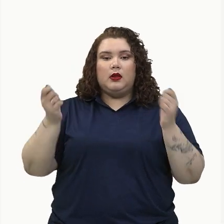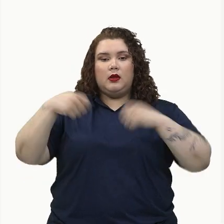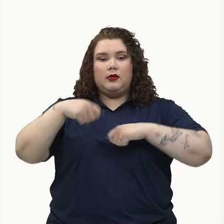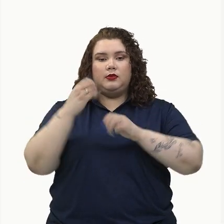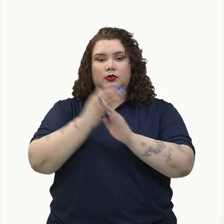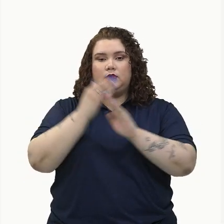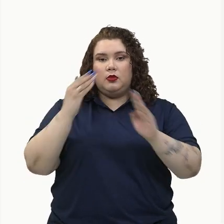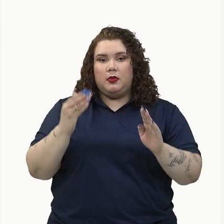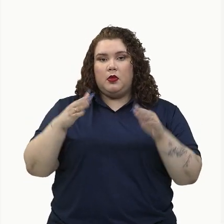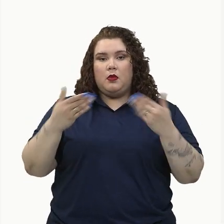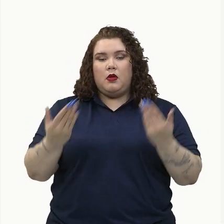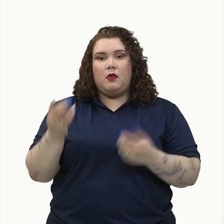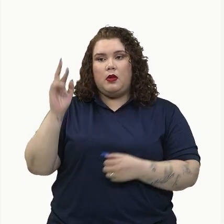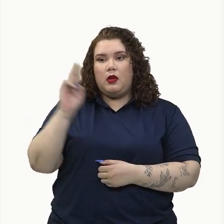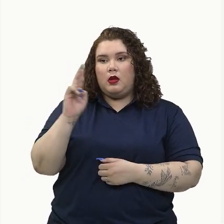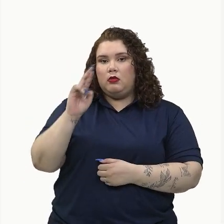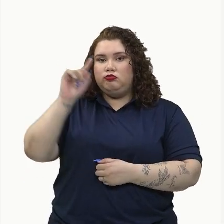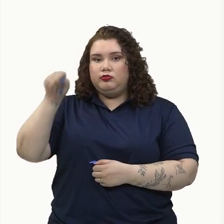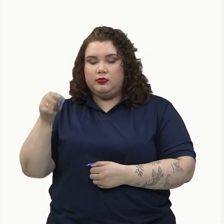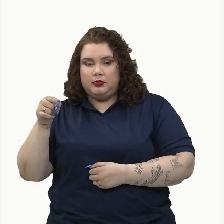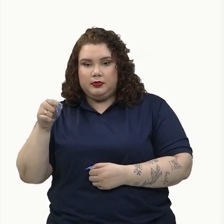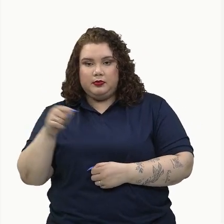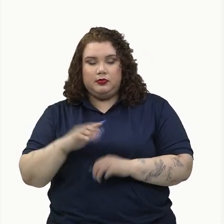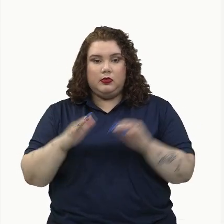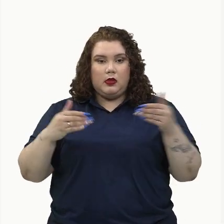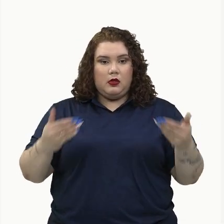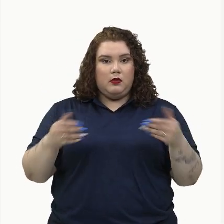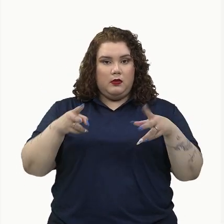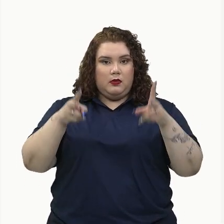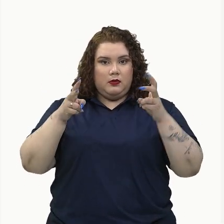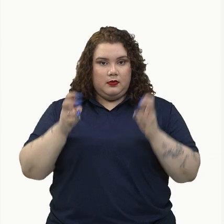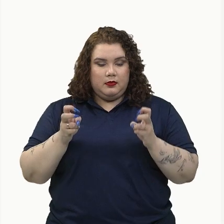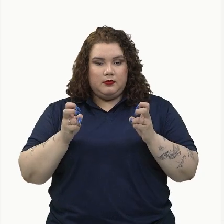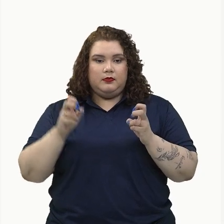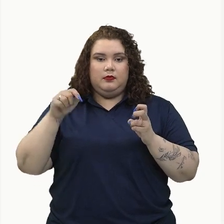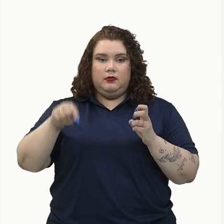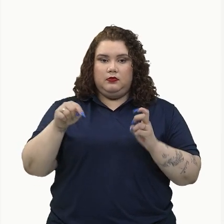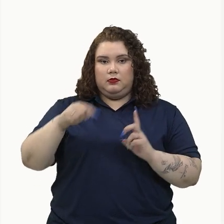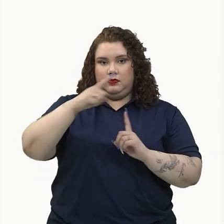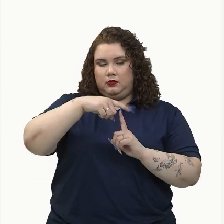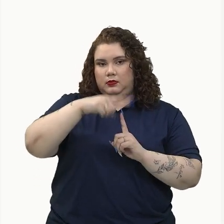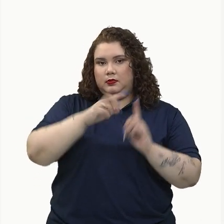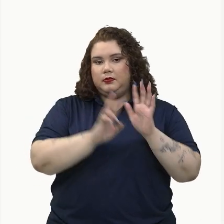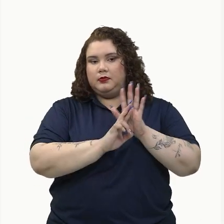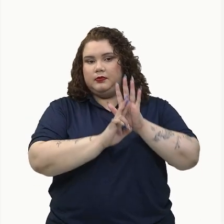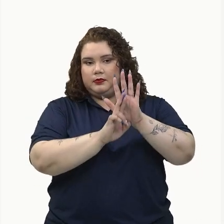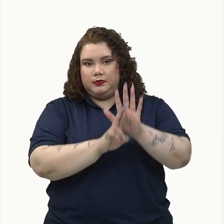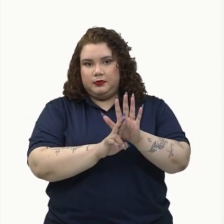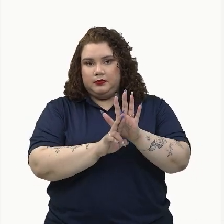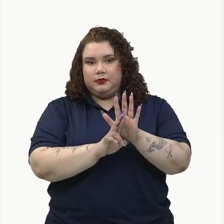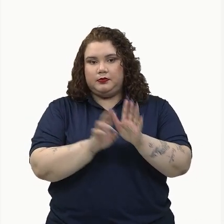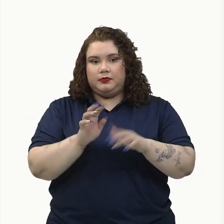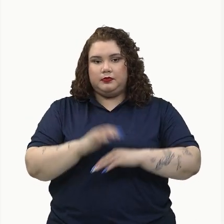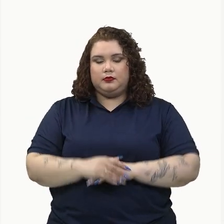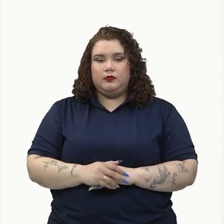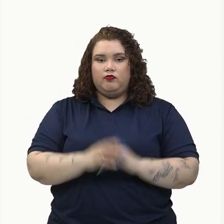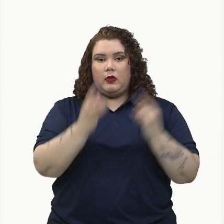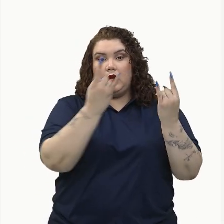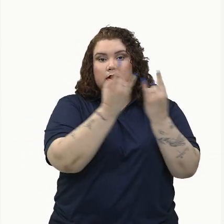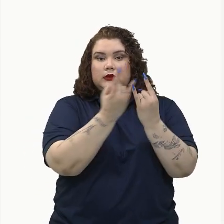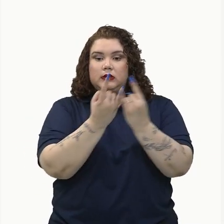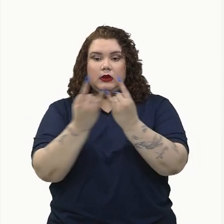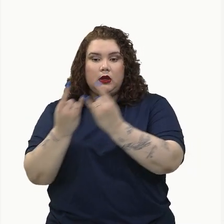a resistência equivalente. Então, vejam aí que essas ligações representam aí ligações em